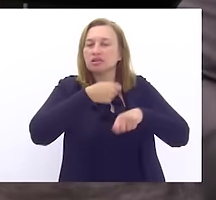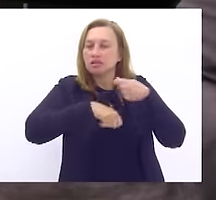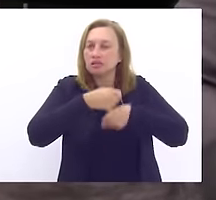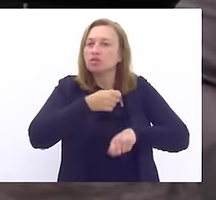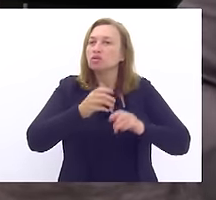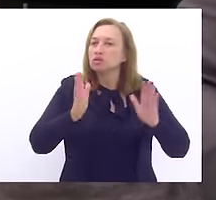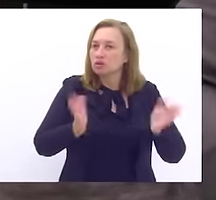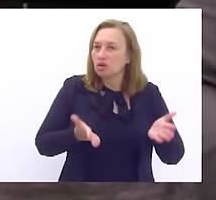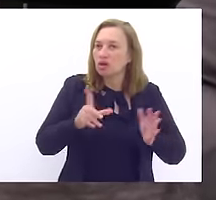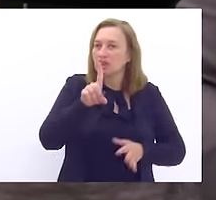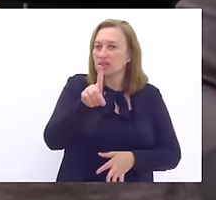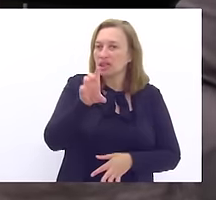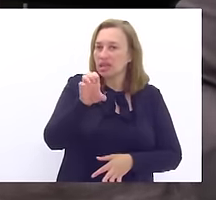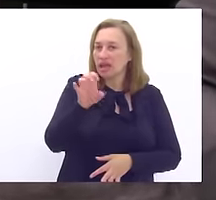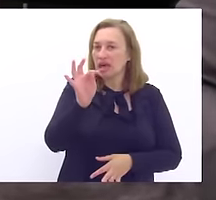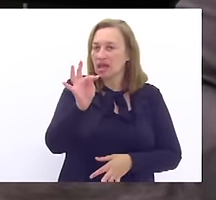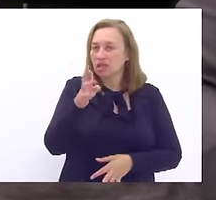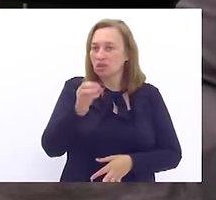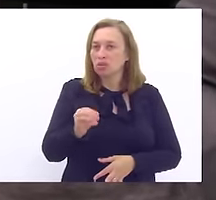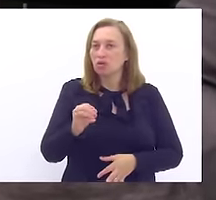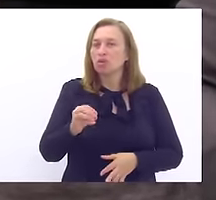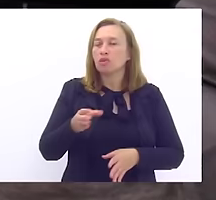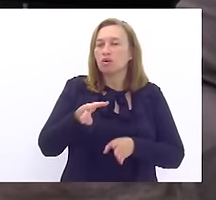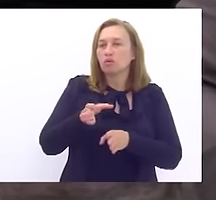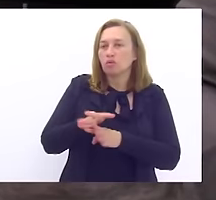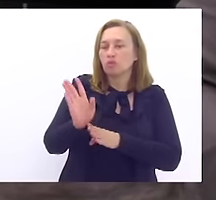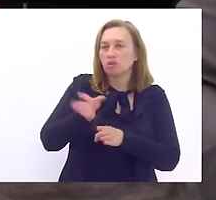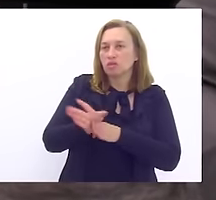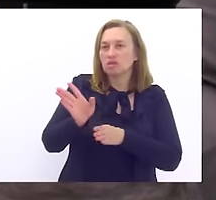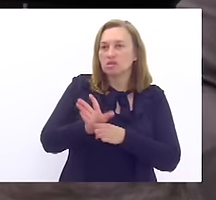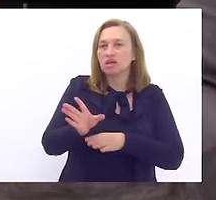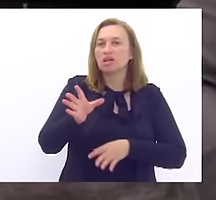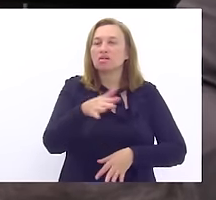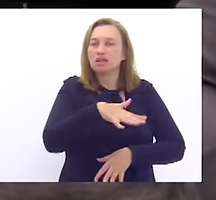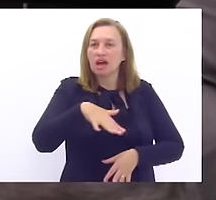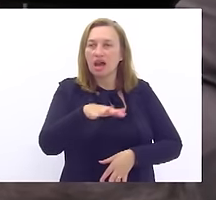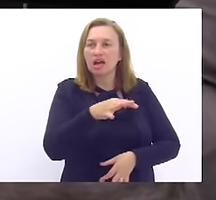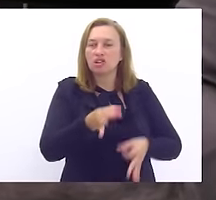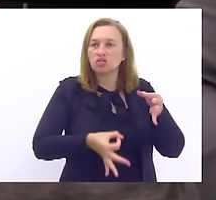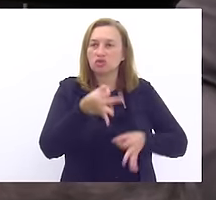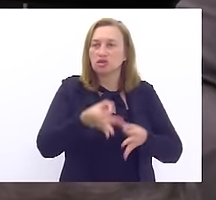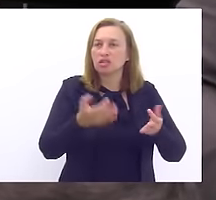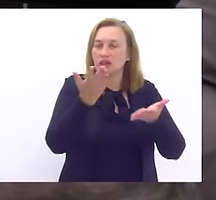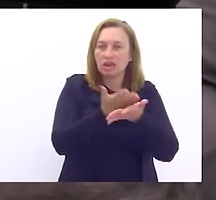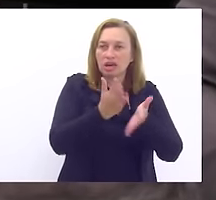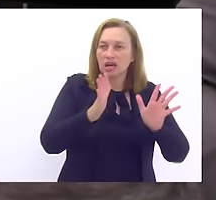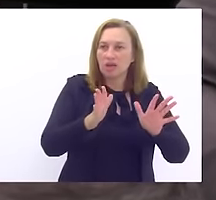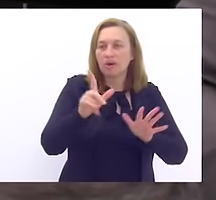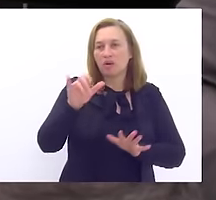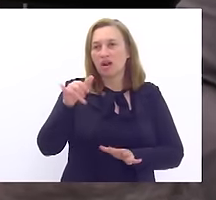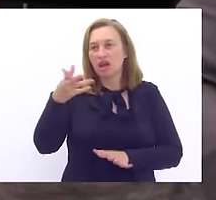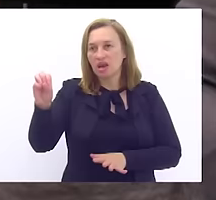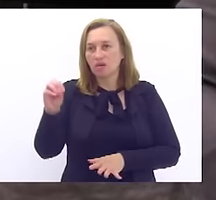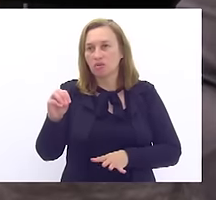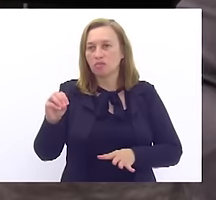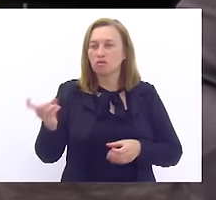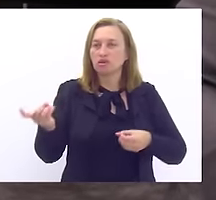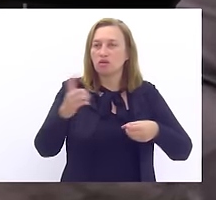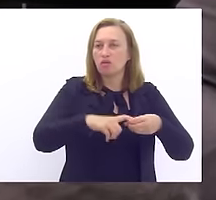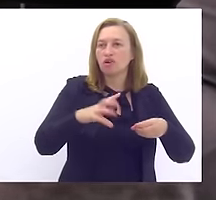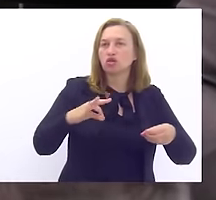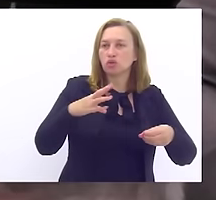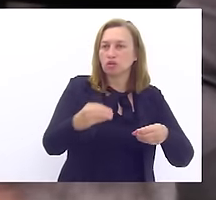administração do Detro a orientação do departamento jurídico é O desfazimento do negócio quando evolução integral do valor